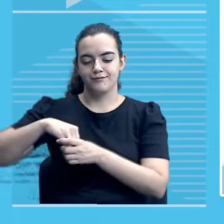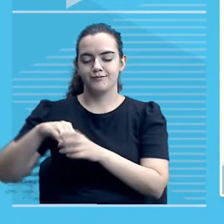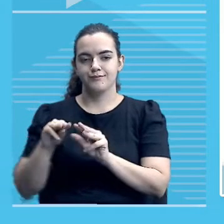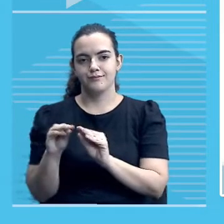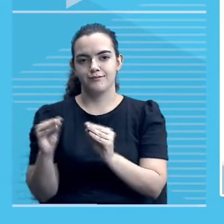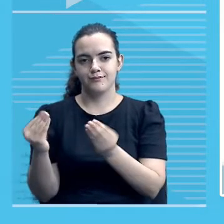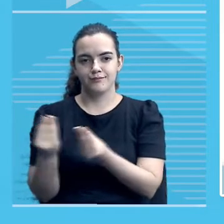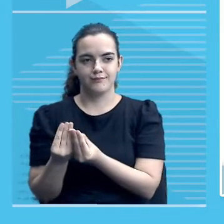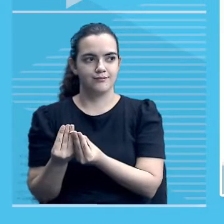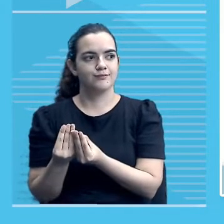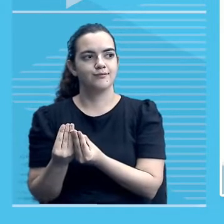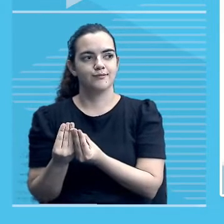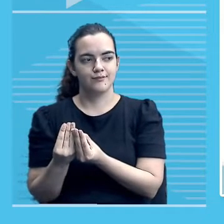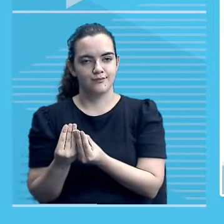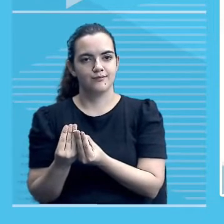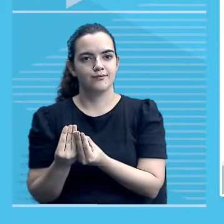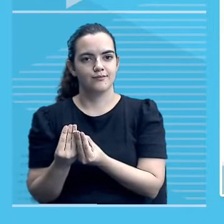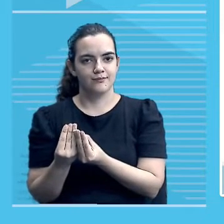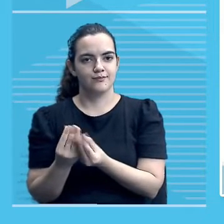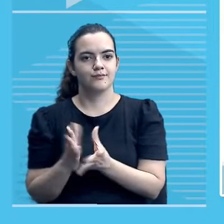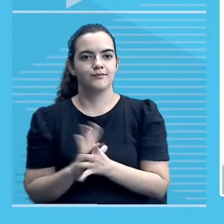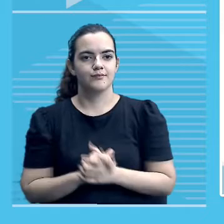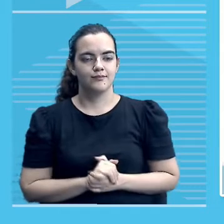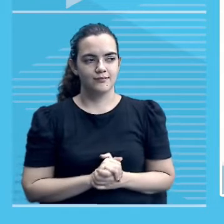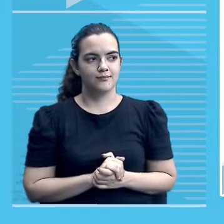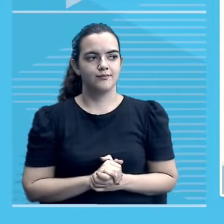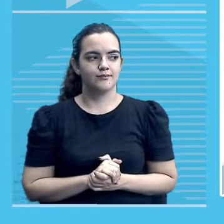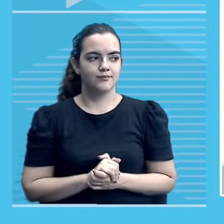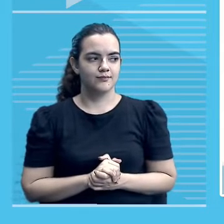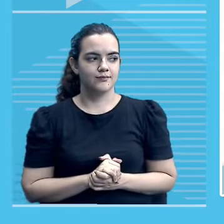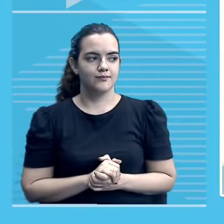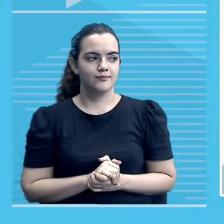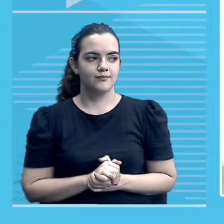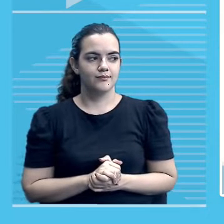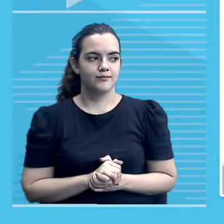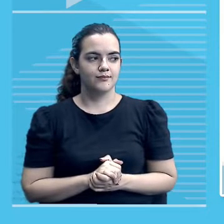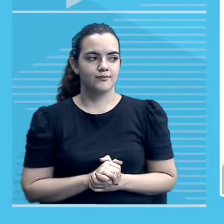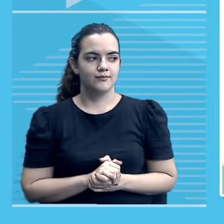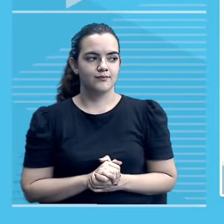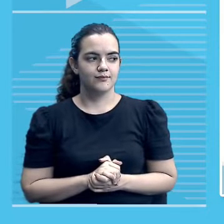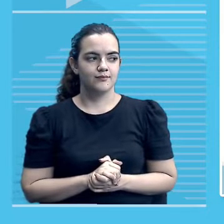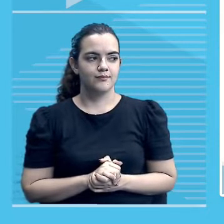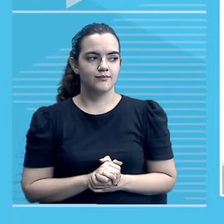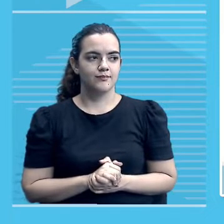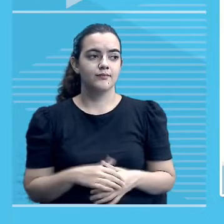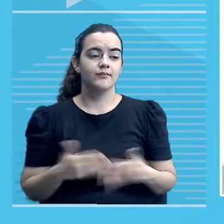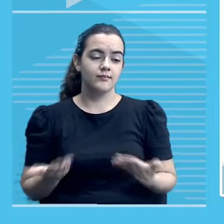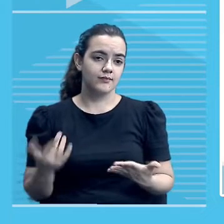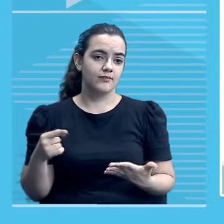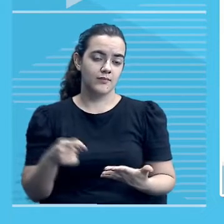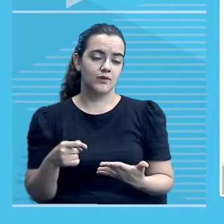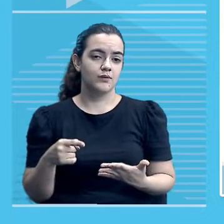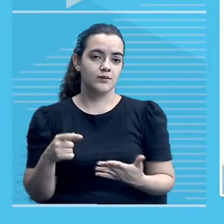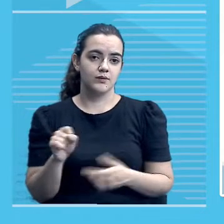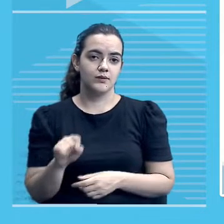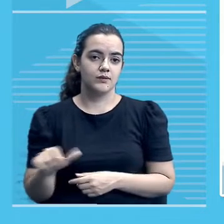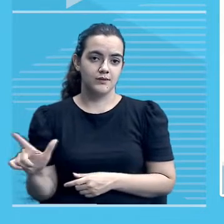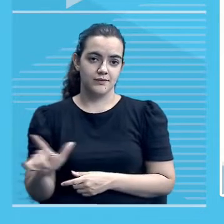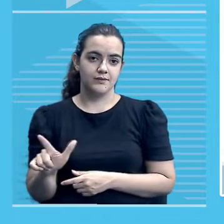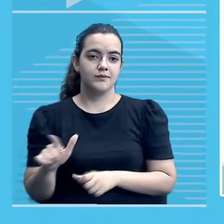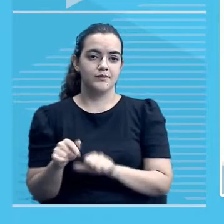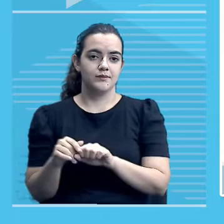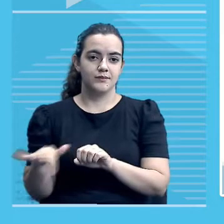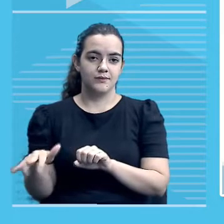Sal chamado sal ácido. Depois a gente vai conhecer o sal básico. Lógico, se o sal ácido aparece hidrogênio, o sal básico vai aparecer hidroxila,